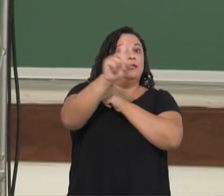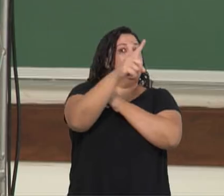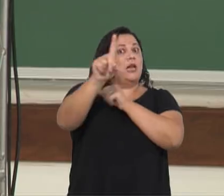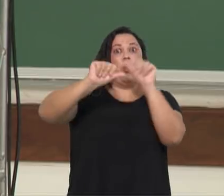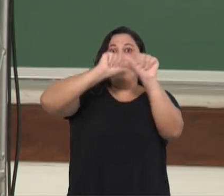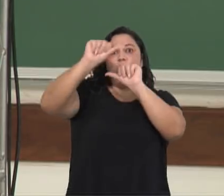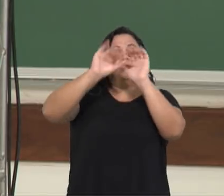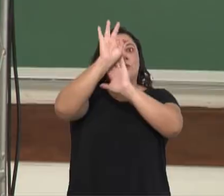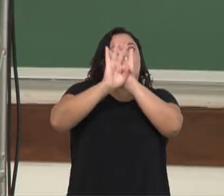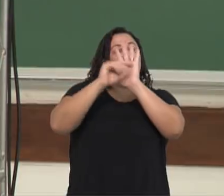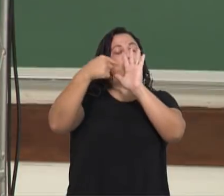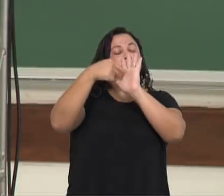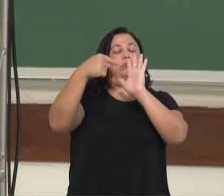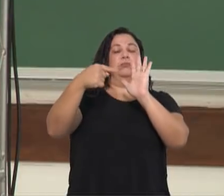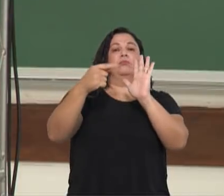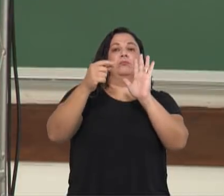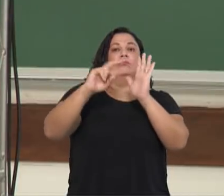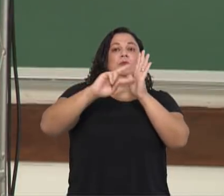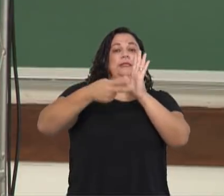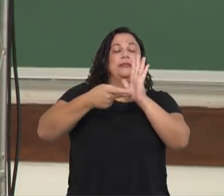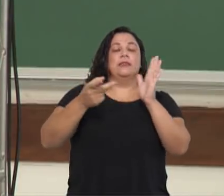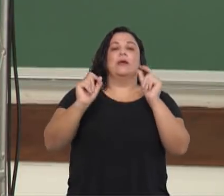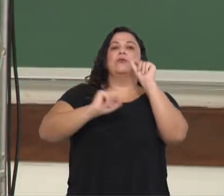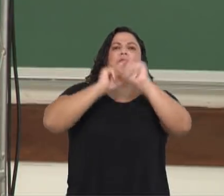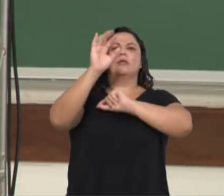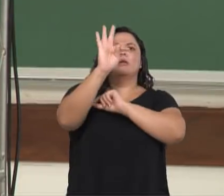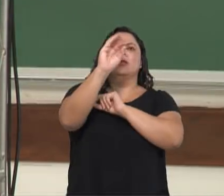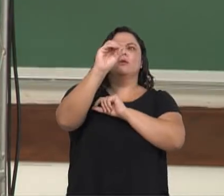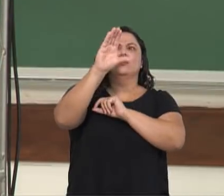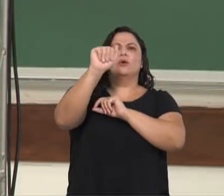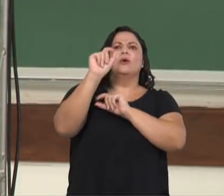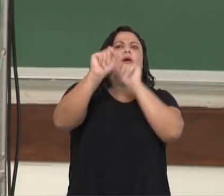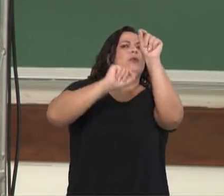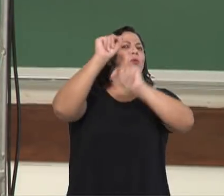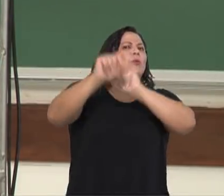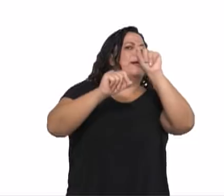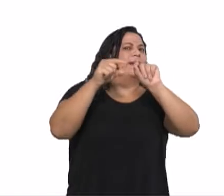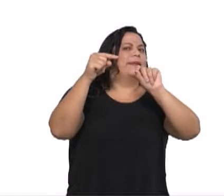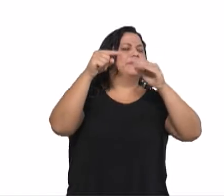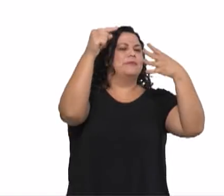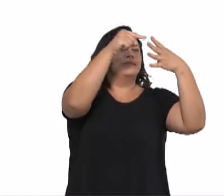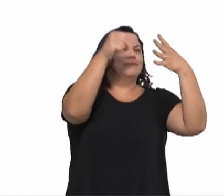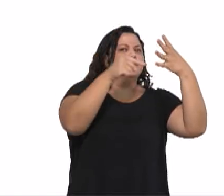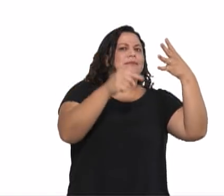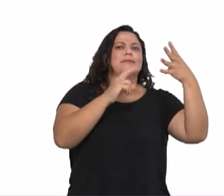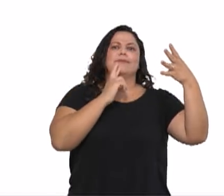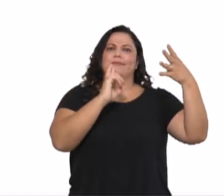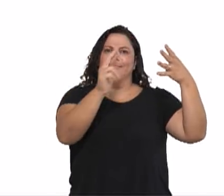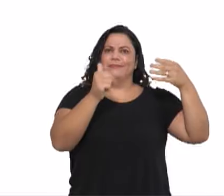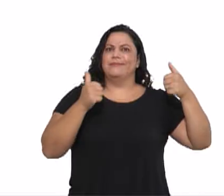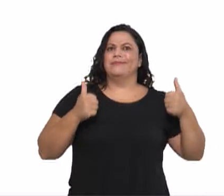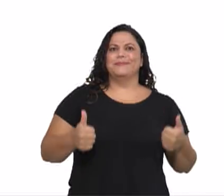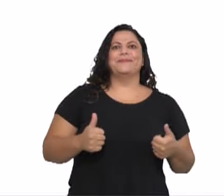Ele toca. Toca o quê? Vamos responder?